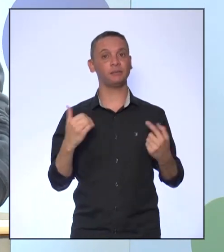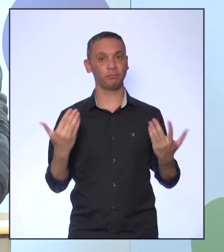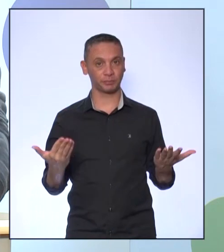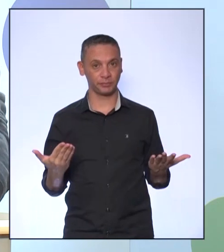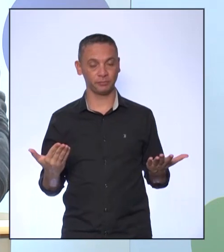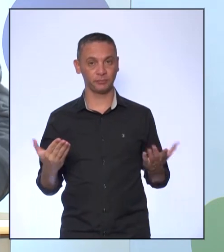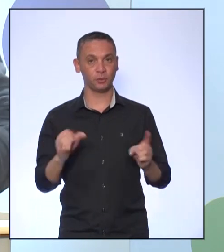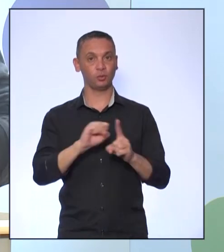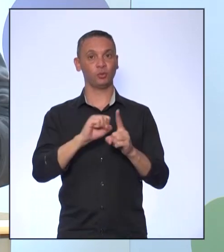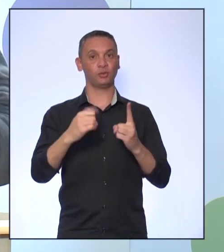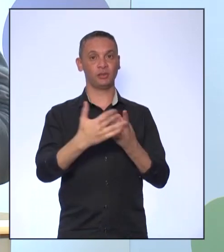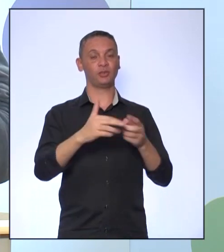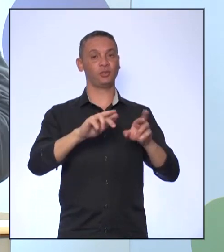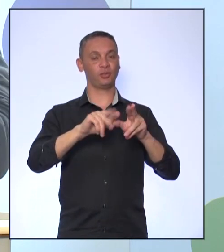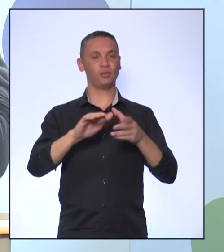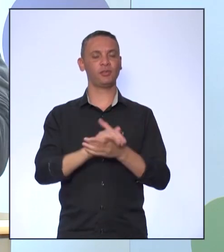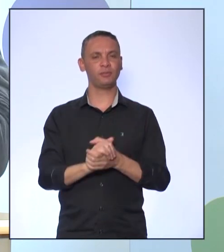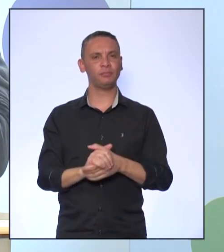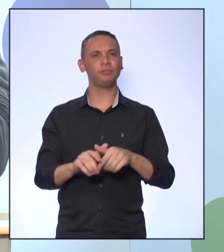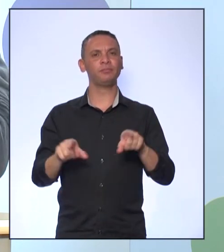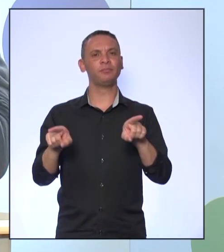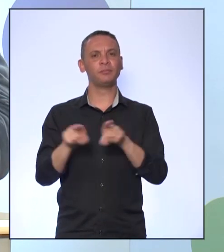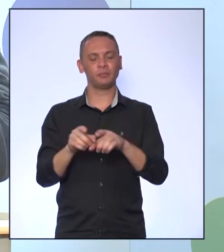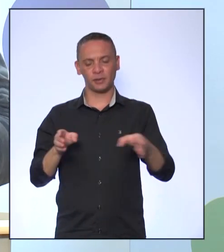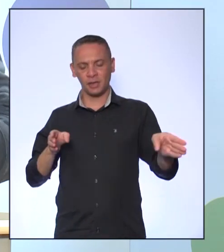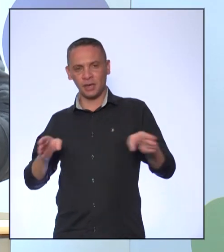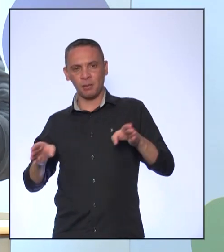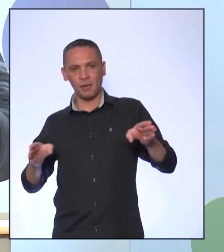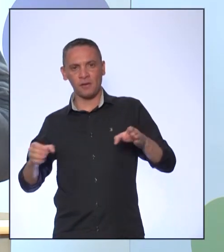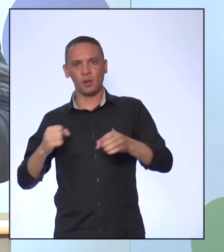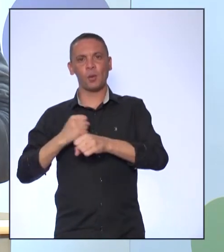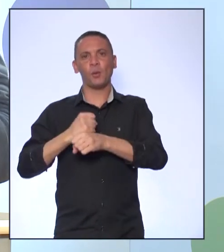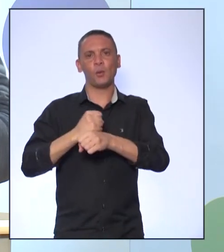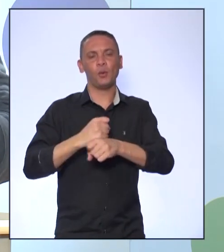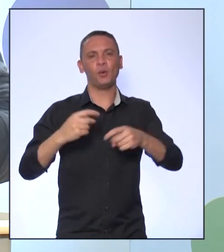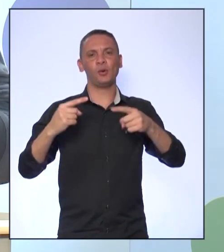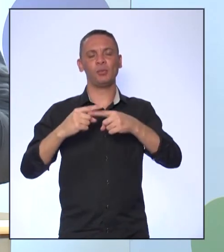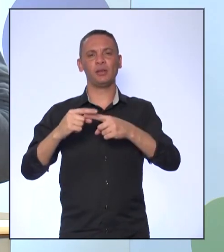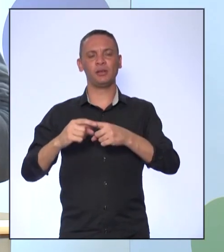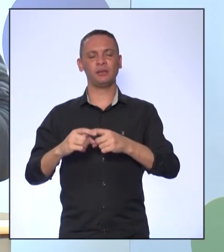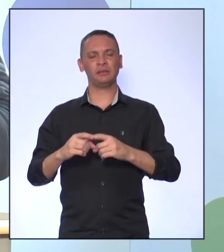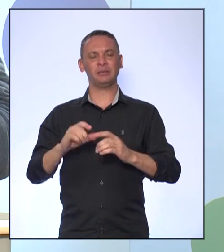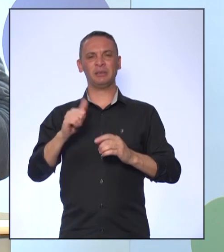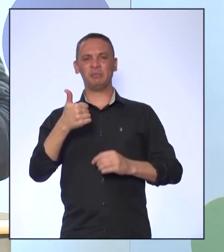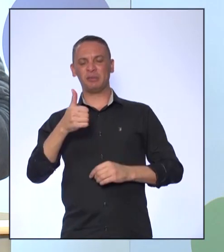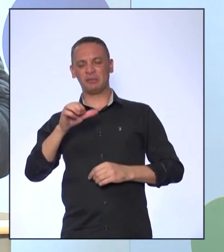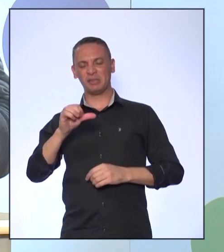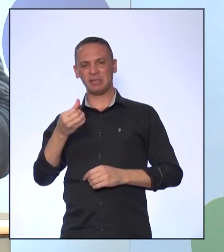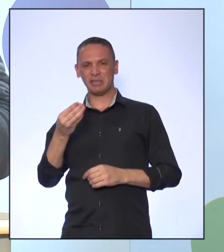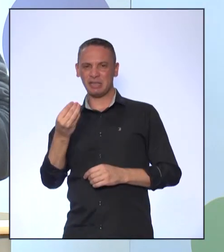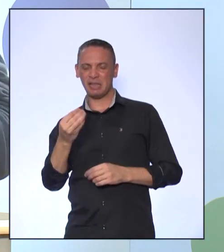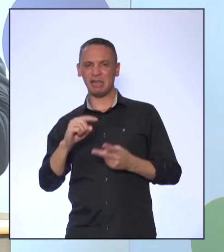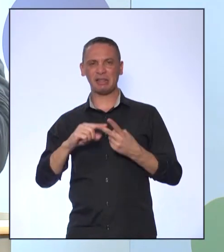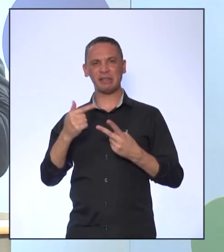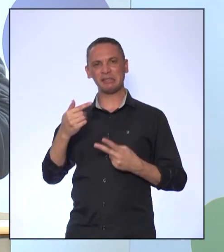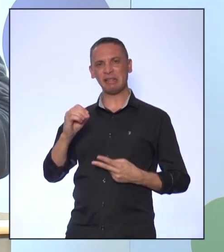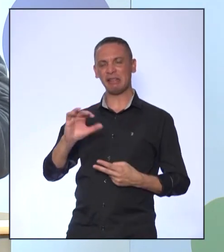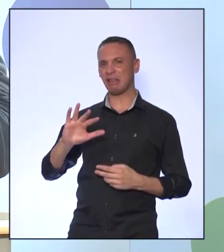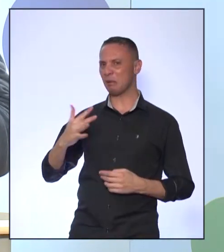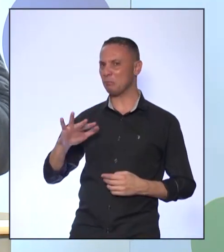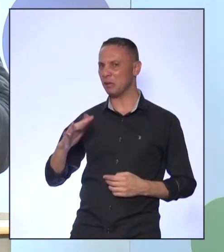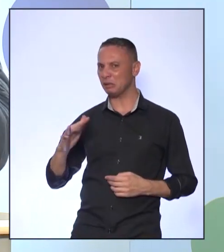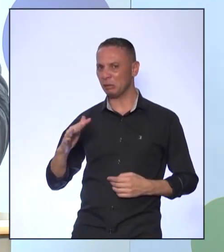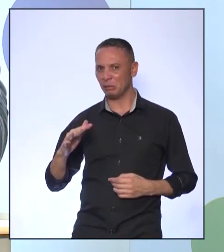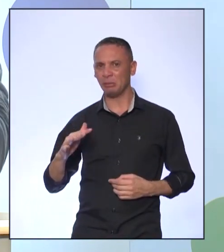Soviética socialista. Então, até um certo período, né, até o período mais ou menos da década de 1970, né, finalzinho dessa